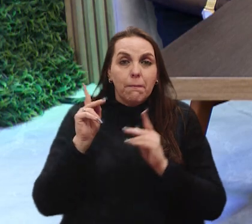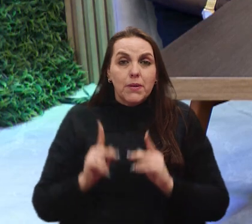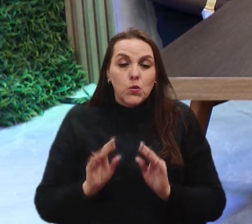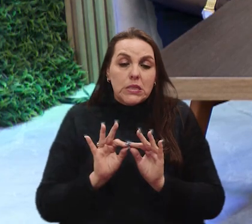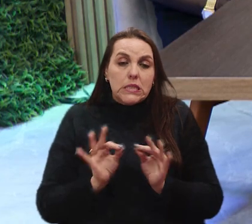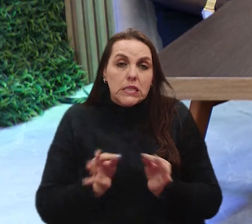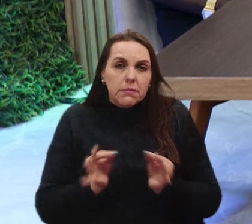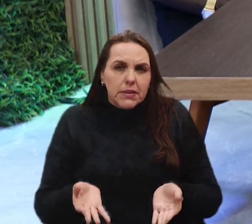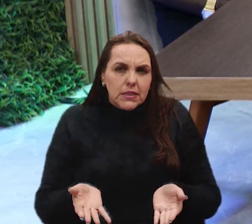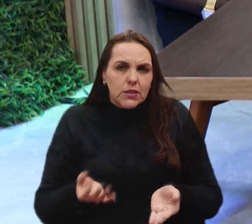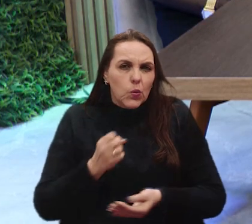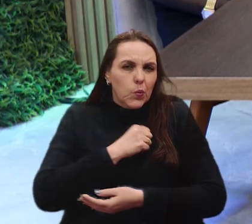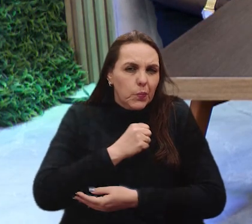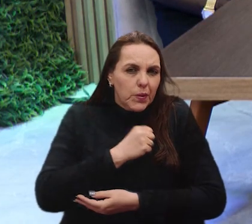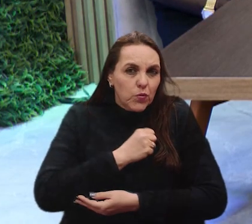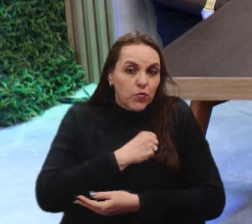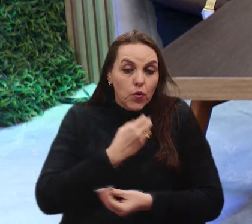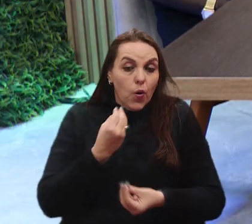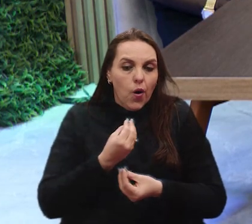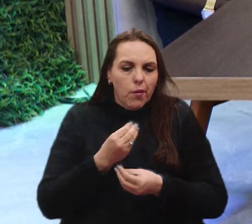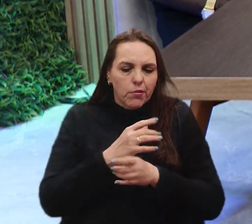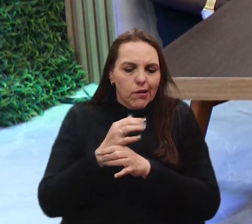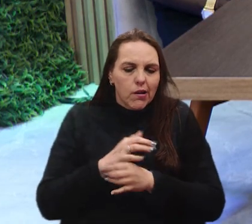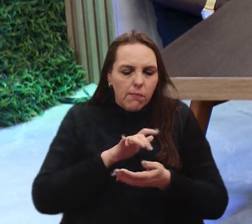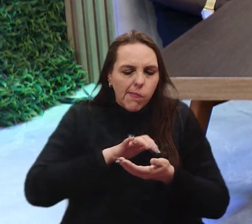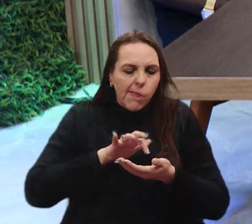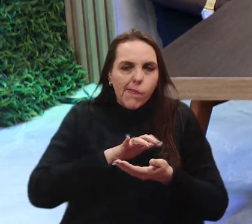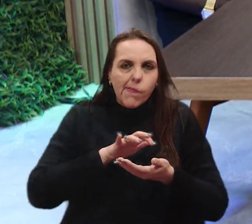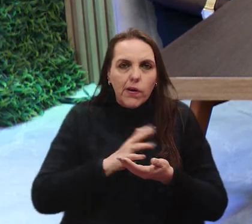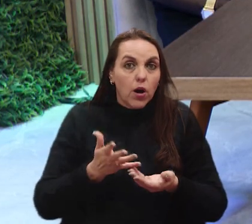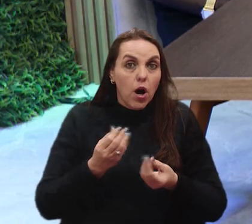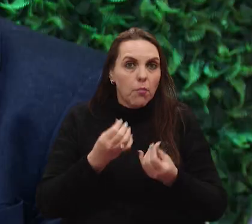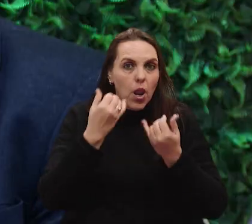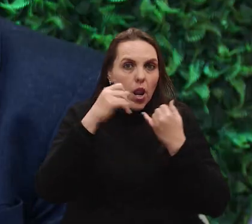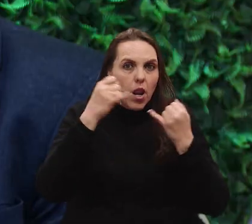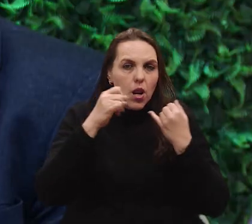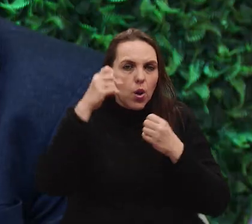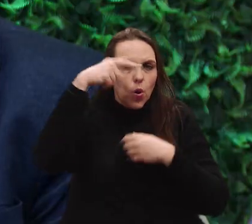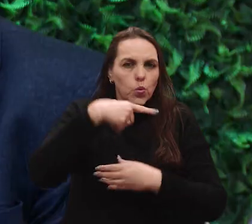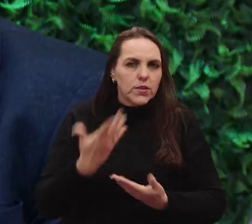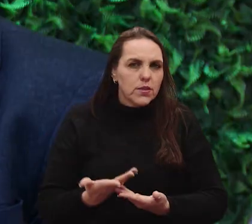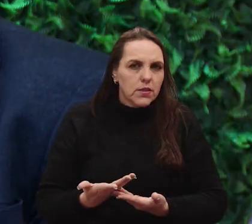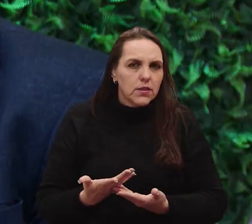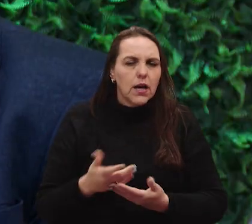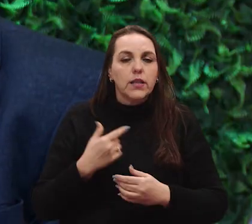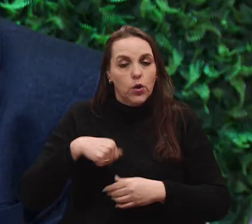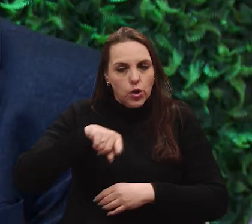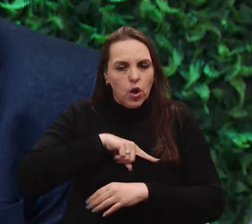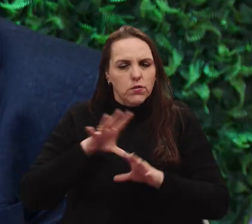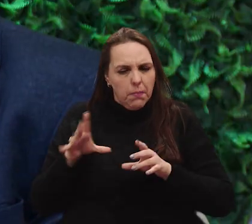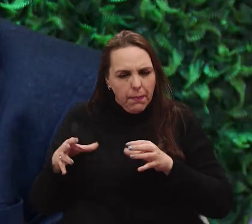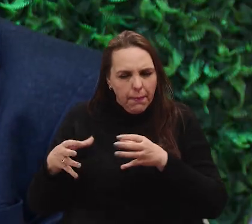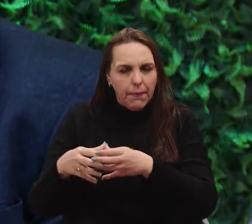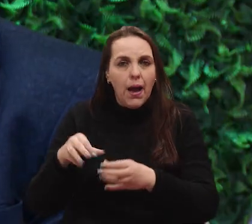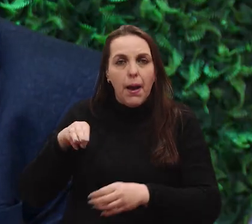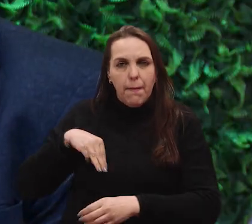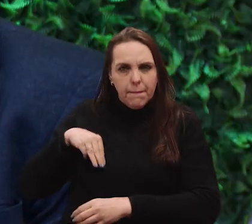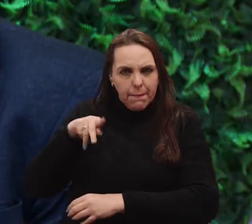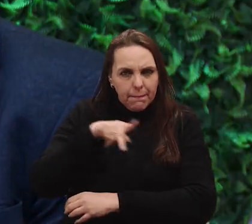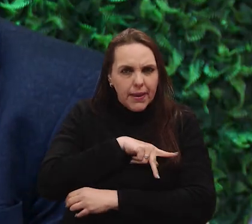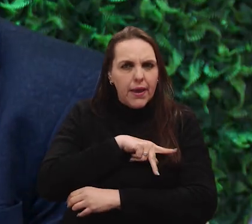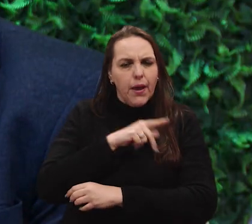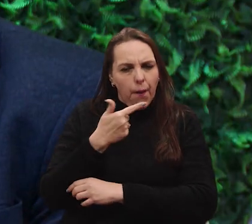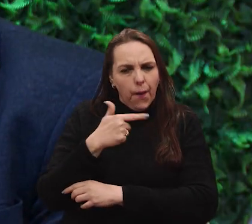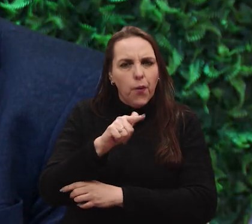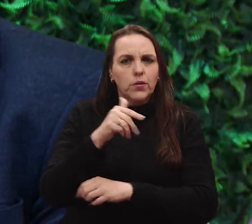simples. E nós temos que fazer toda essa força-tarefa, toda essa construção, e aí envolve o Ministério Público, outros